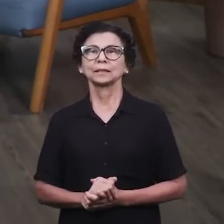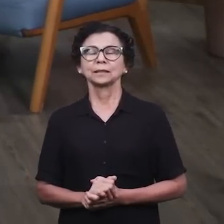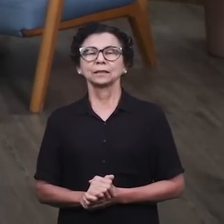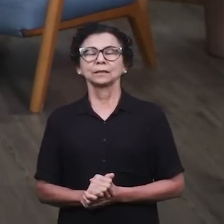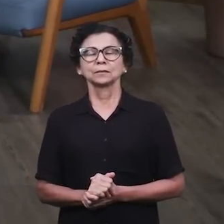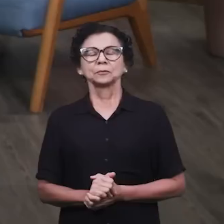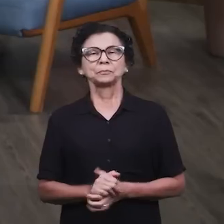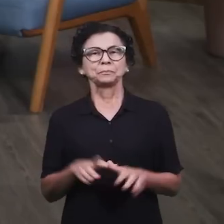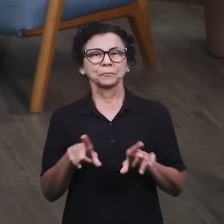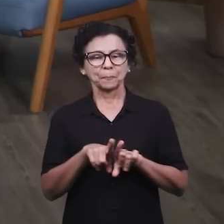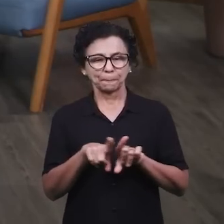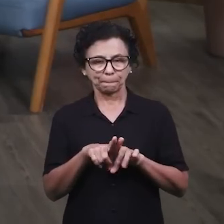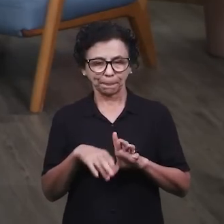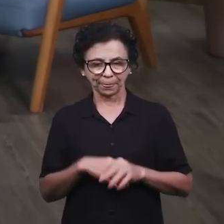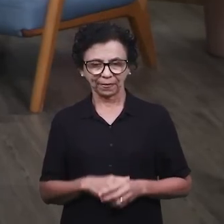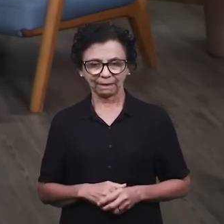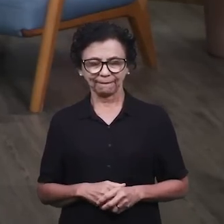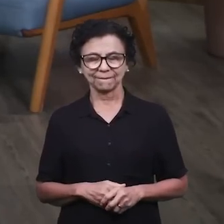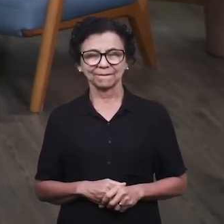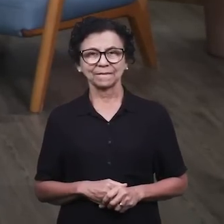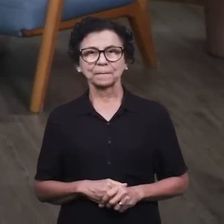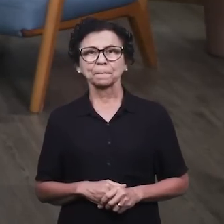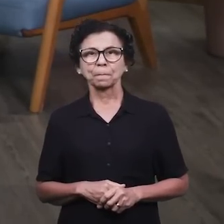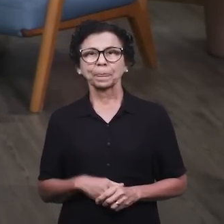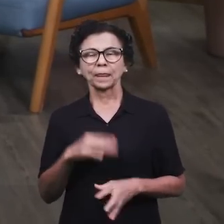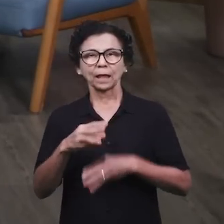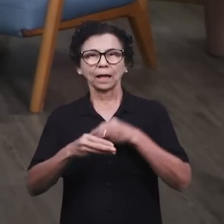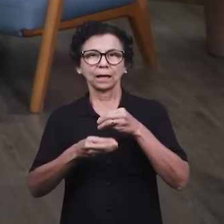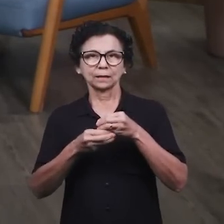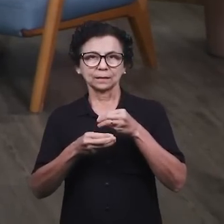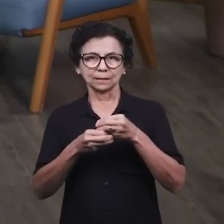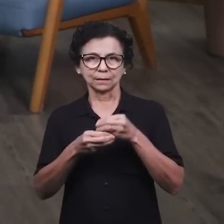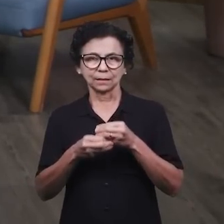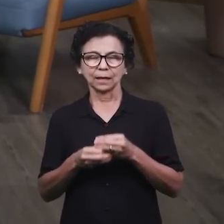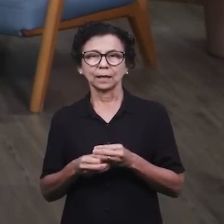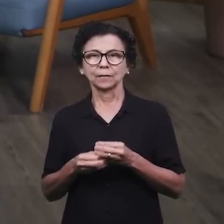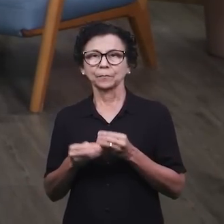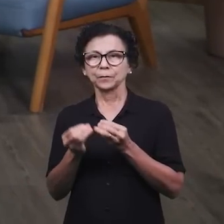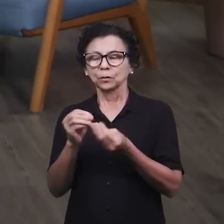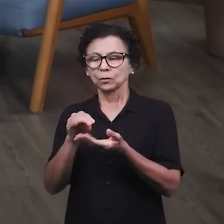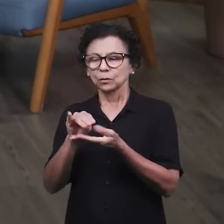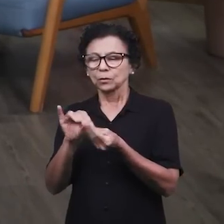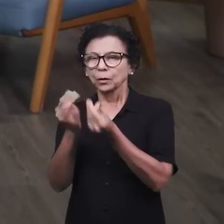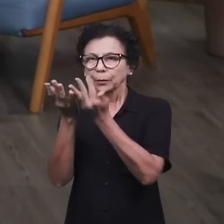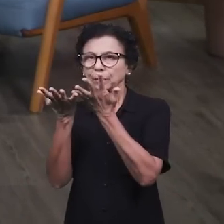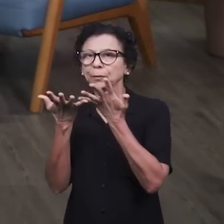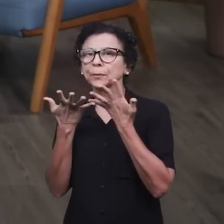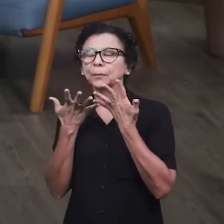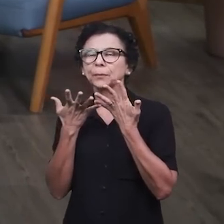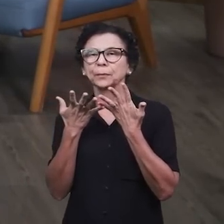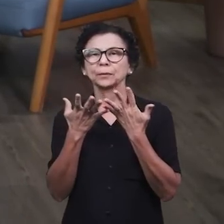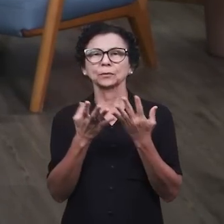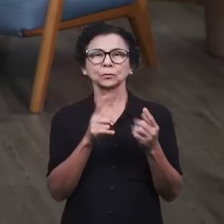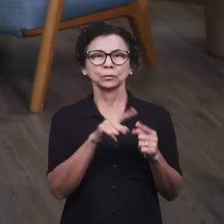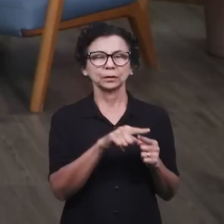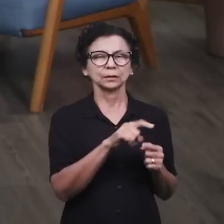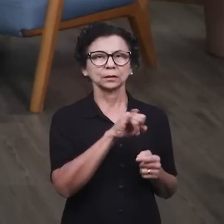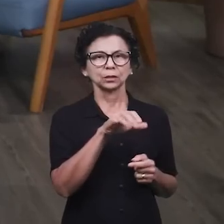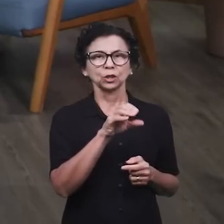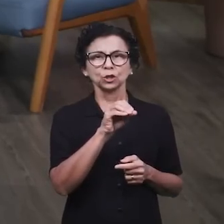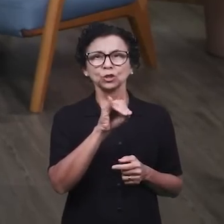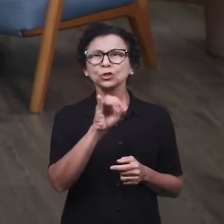a separação só vai acontecer no final dos tempos. Amém. Nós temos que seguir por causa do nosso tempo. É muita coisa. É